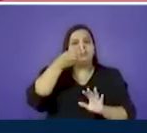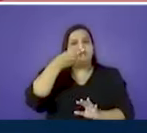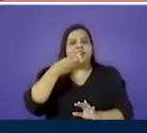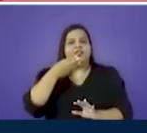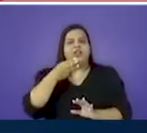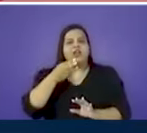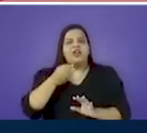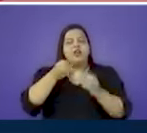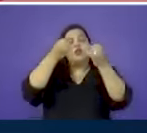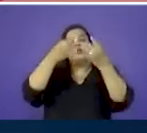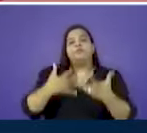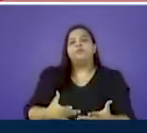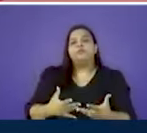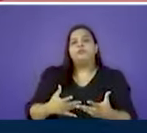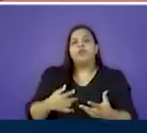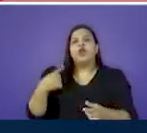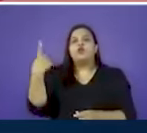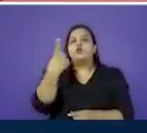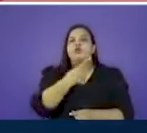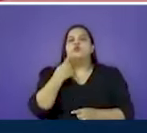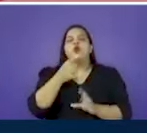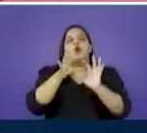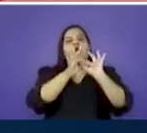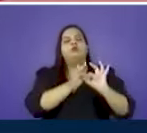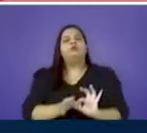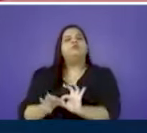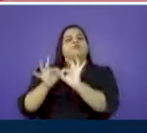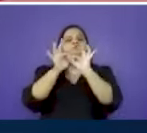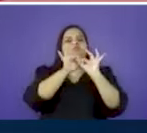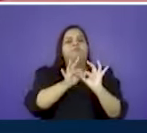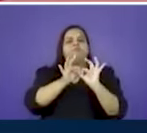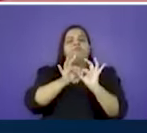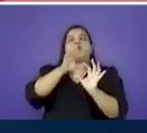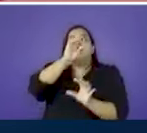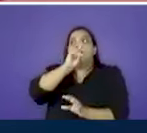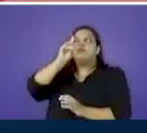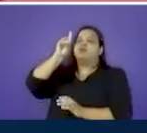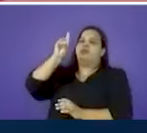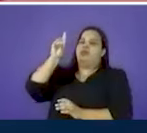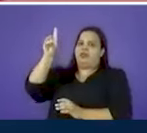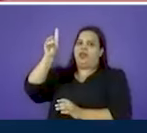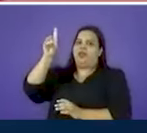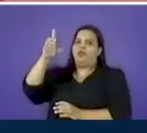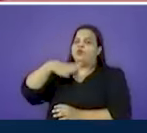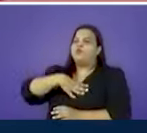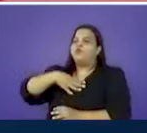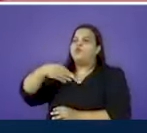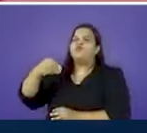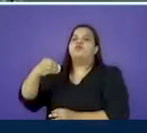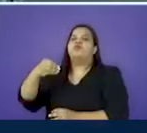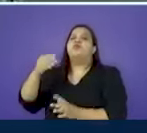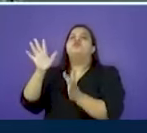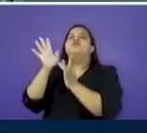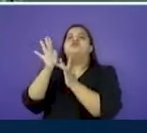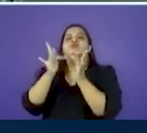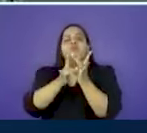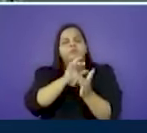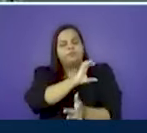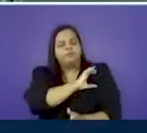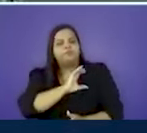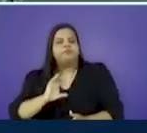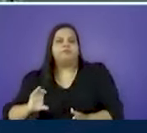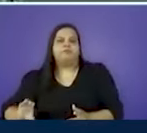ora, a nossa comunhão é com o Pai e com seu Filho, Jesus